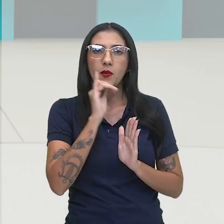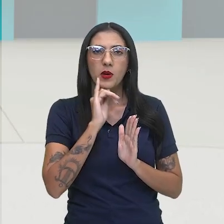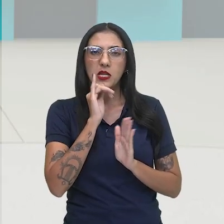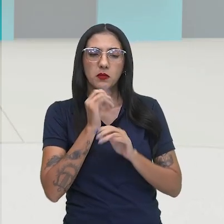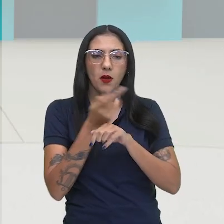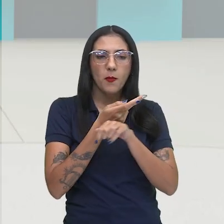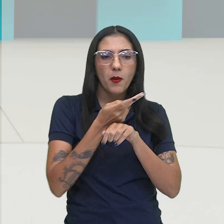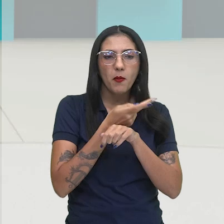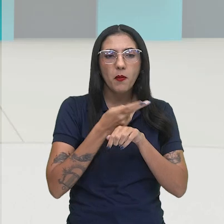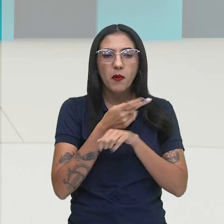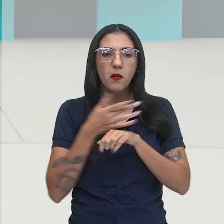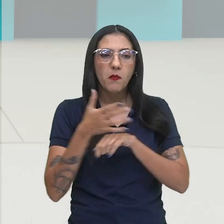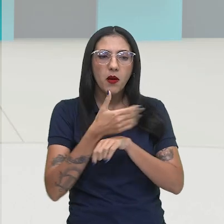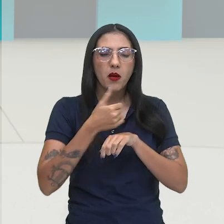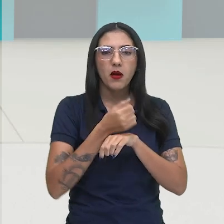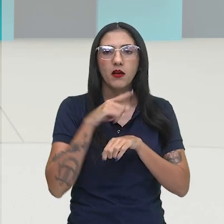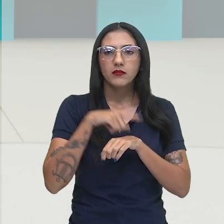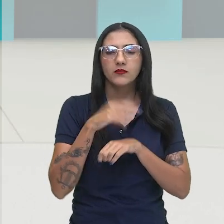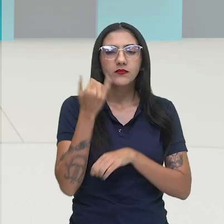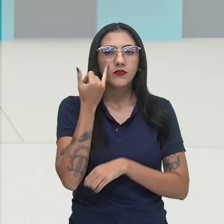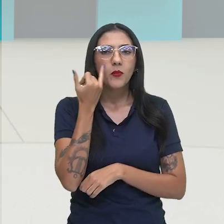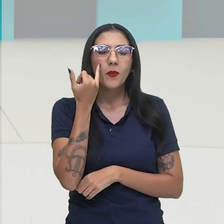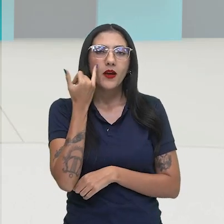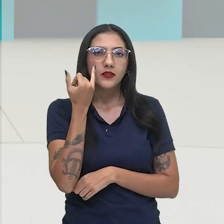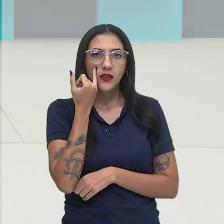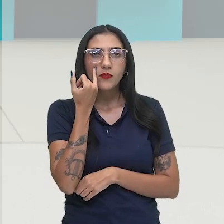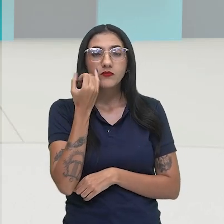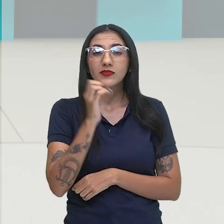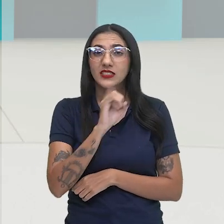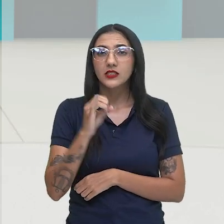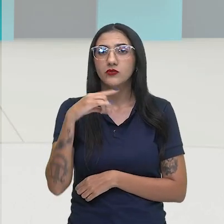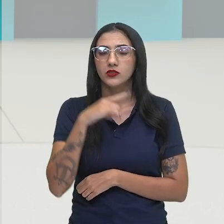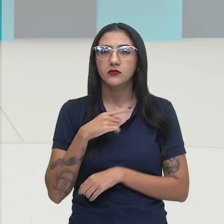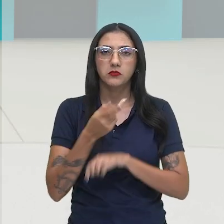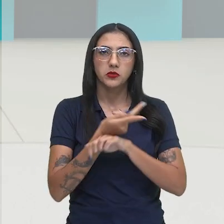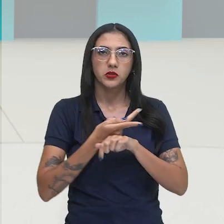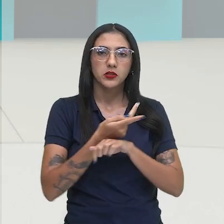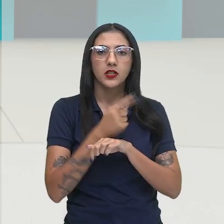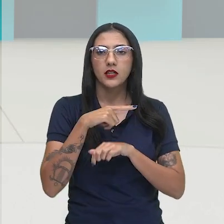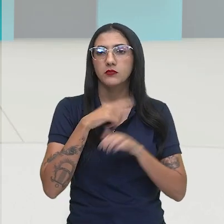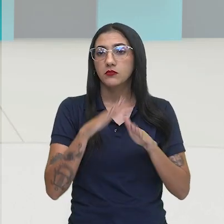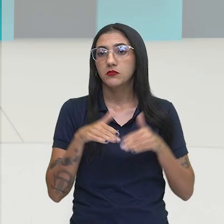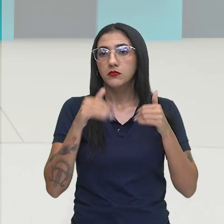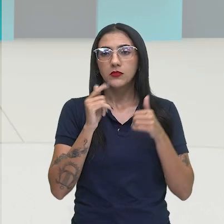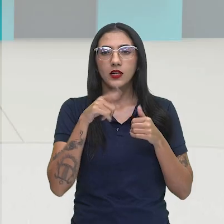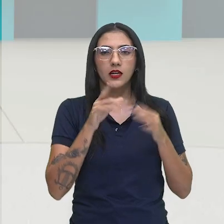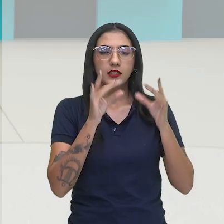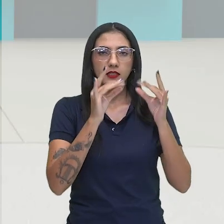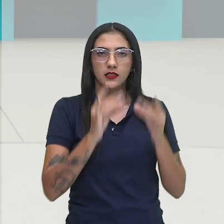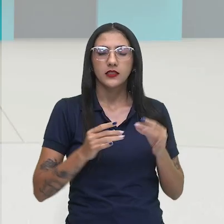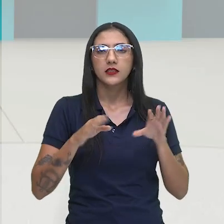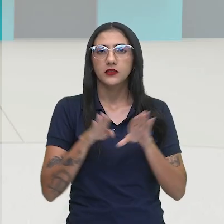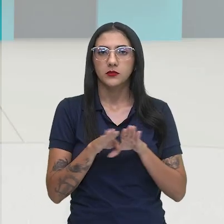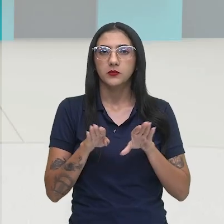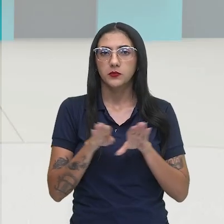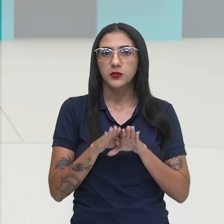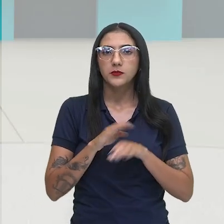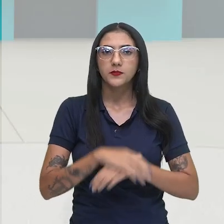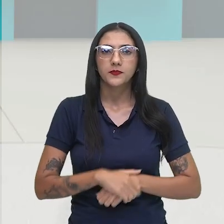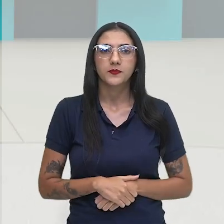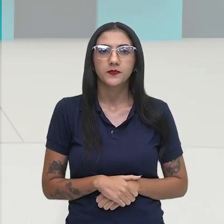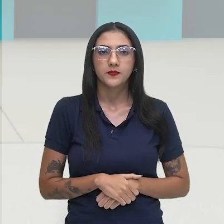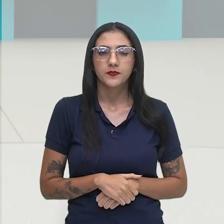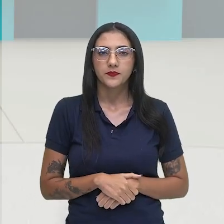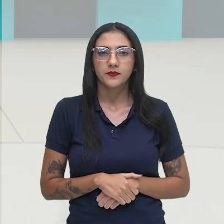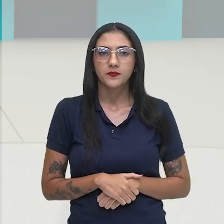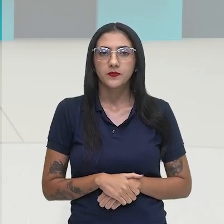então, essa sua busca, tá? Quando você busca uma coisa no servidor, você digita, ele vai até o servidor, E quando ele